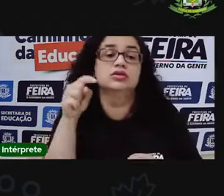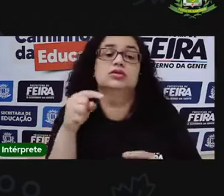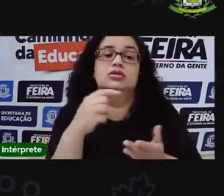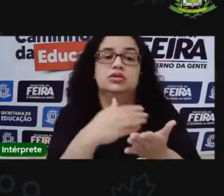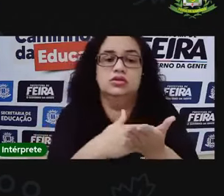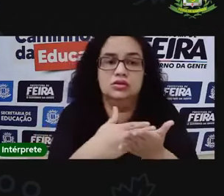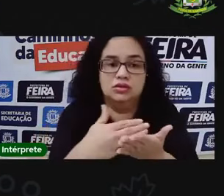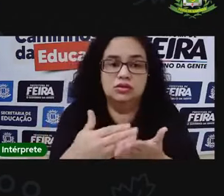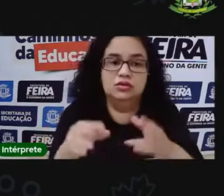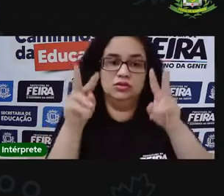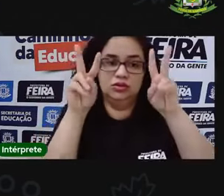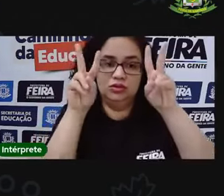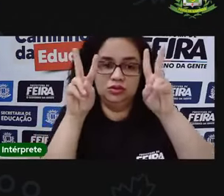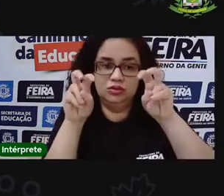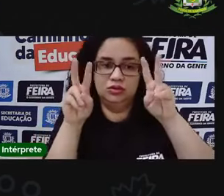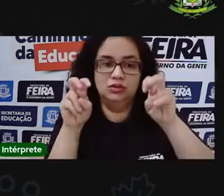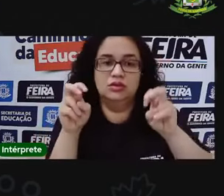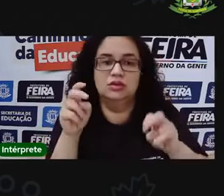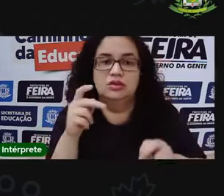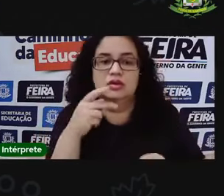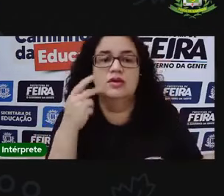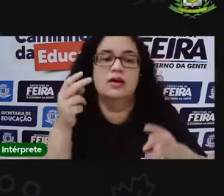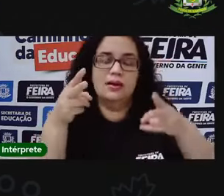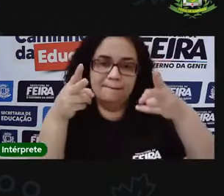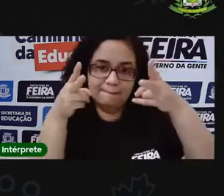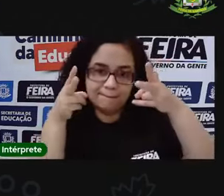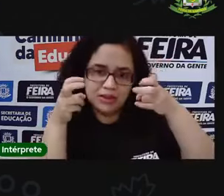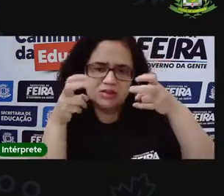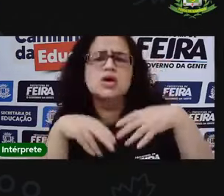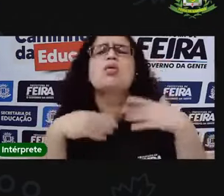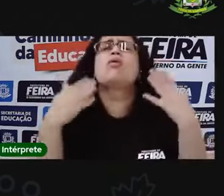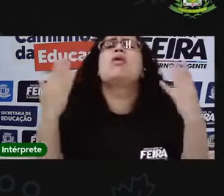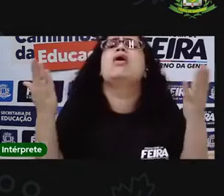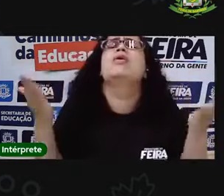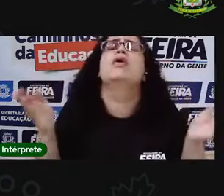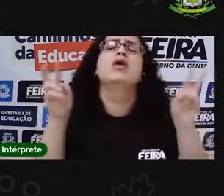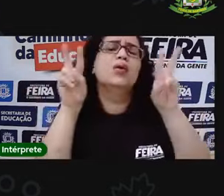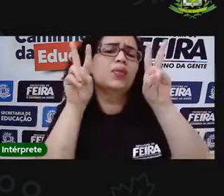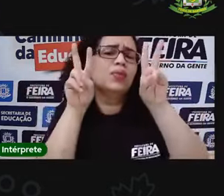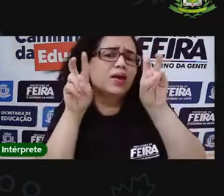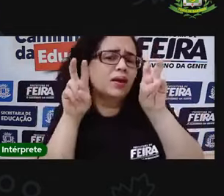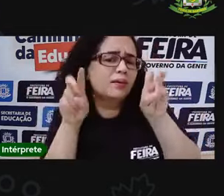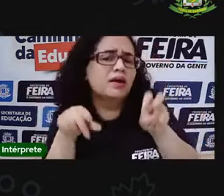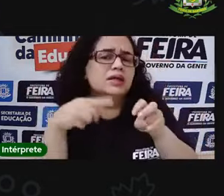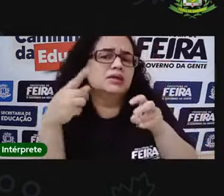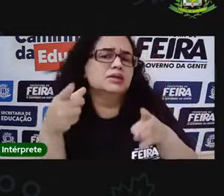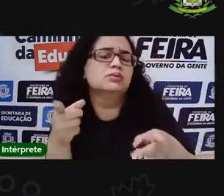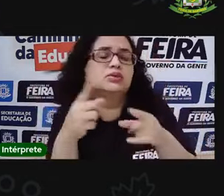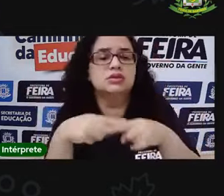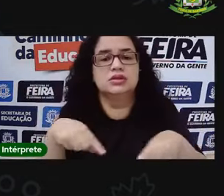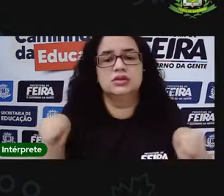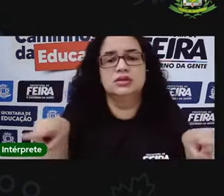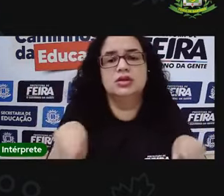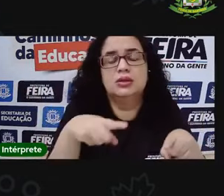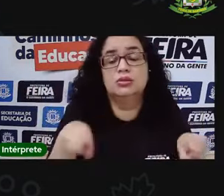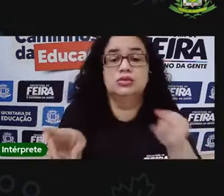pré-anunciando o tema. Vocês conseguem perceber qual é o tema de hoje a partir da relação quando vai